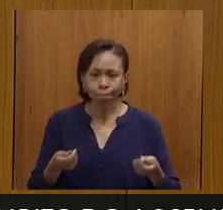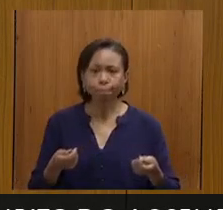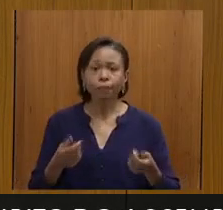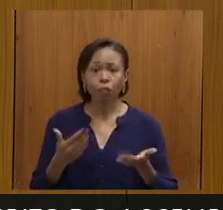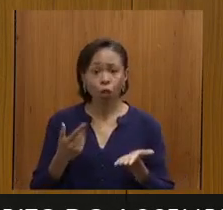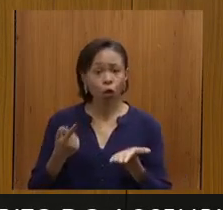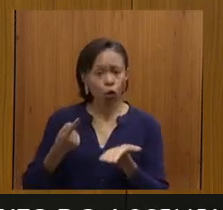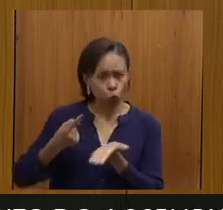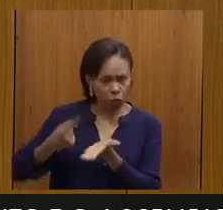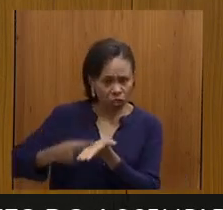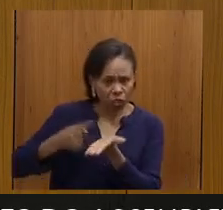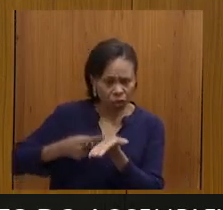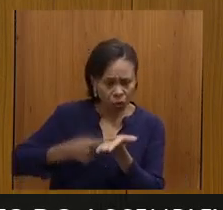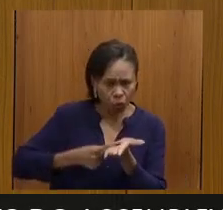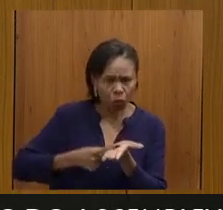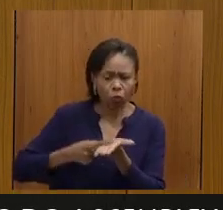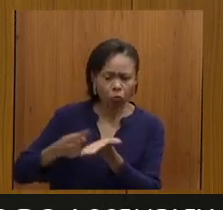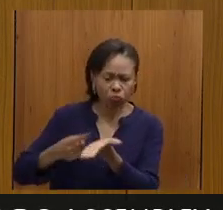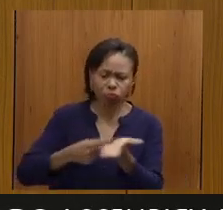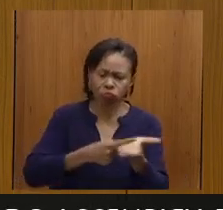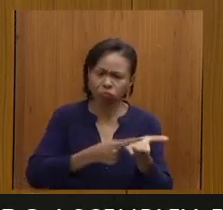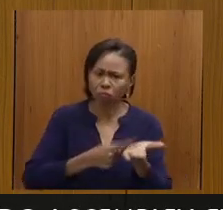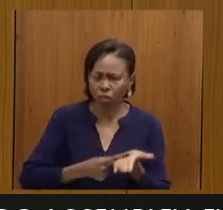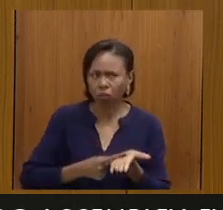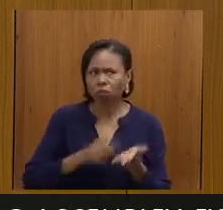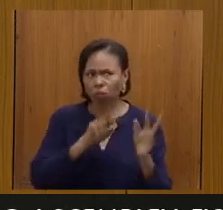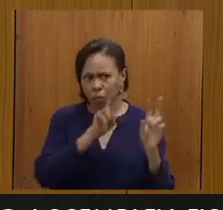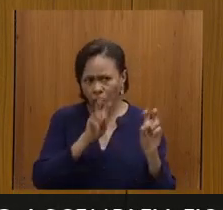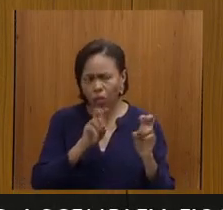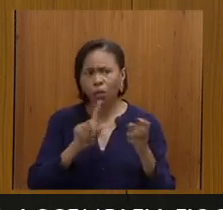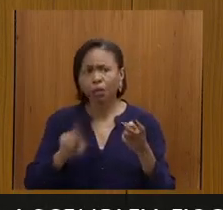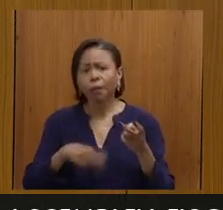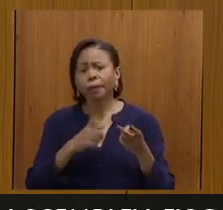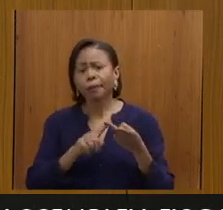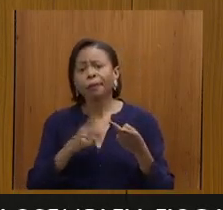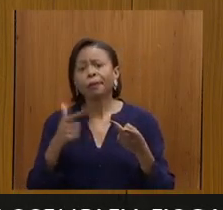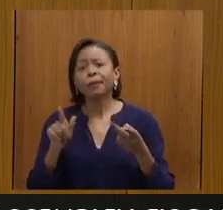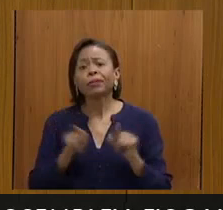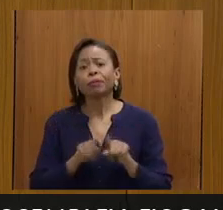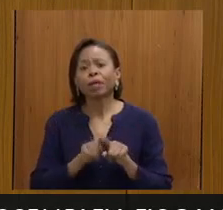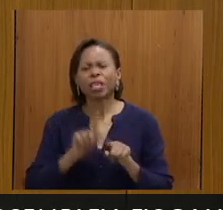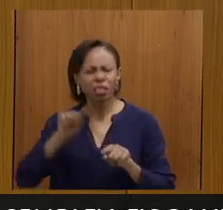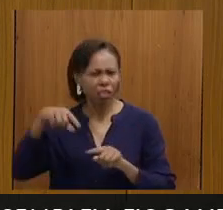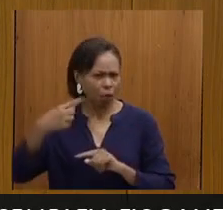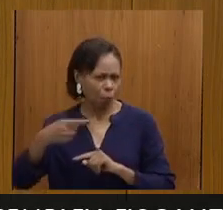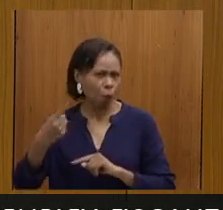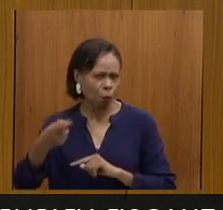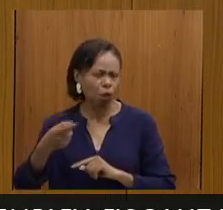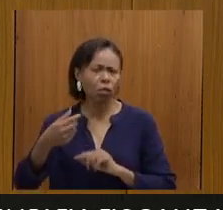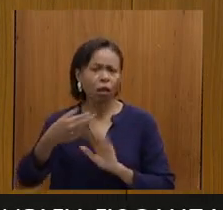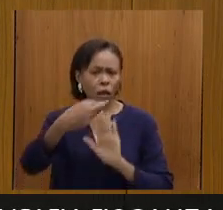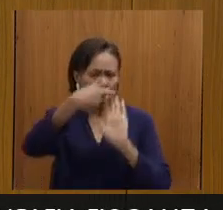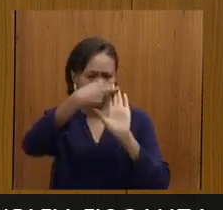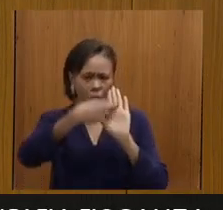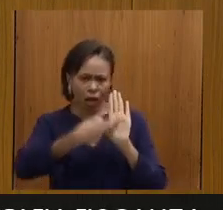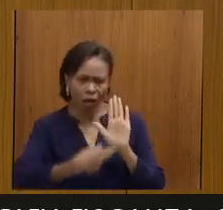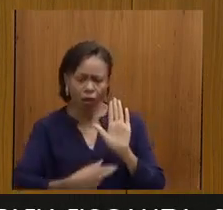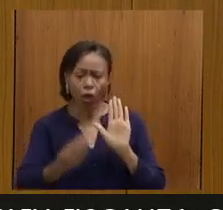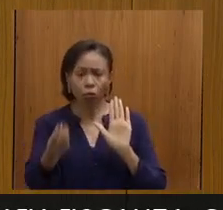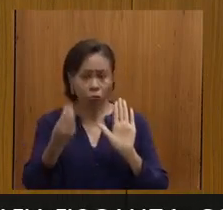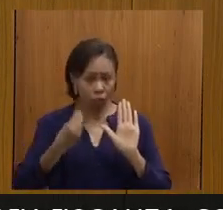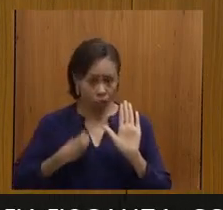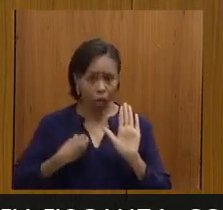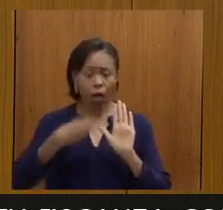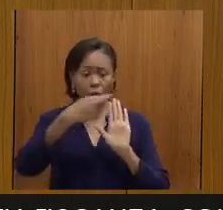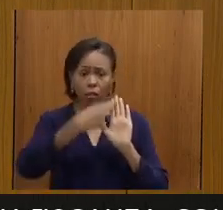acordos, dos acordos, e o outro, me reservando para passar depois o relatóriozinho de coisas que nós